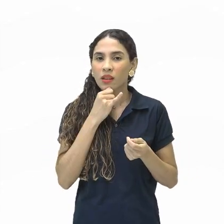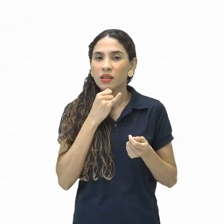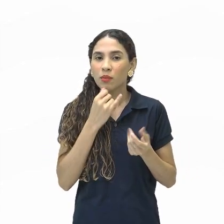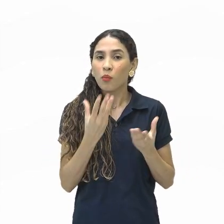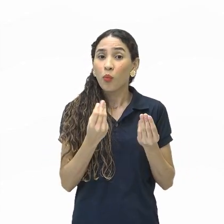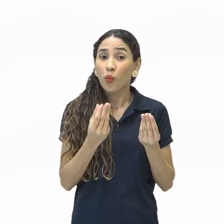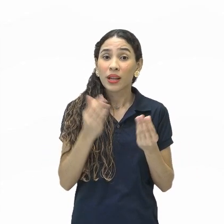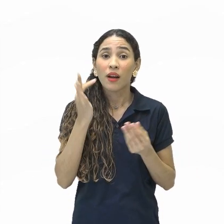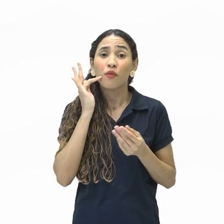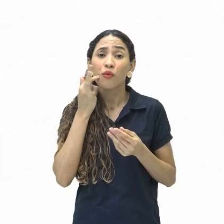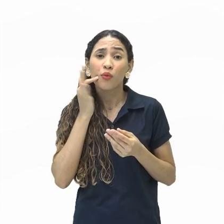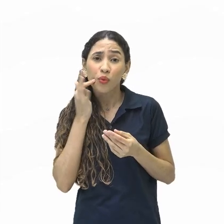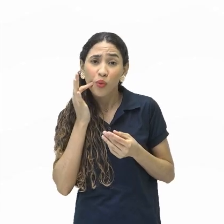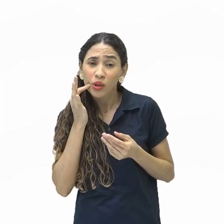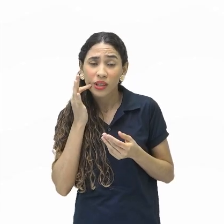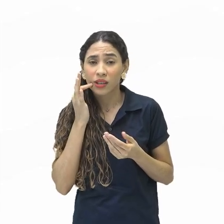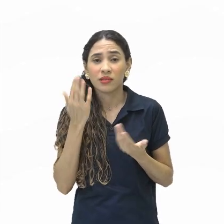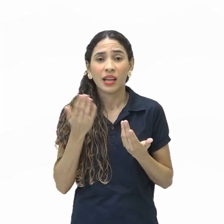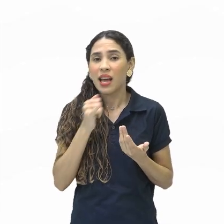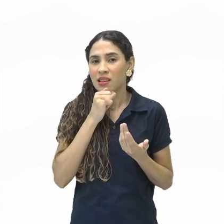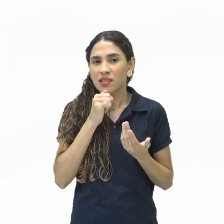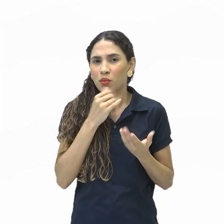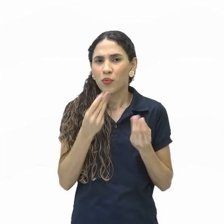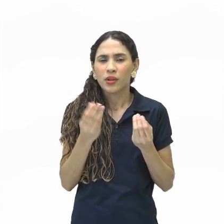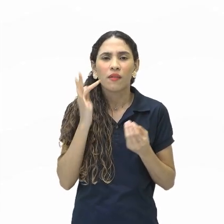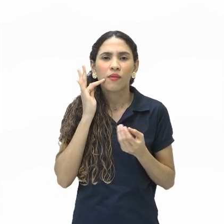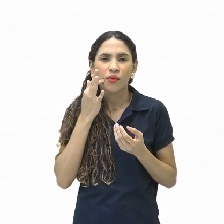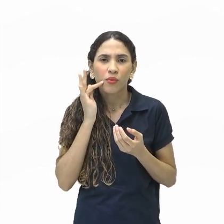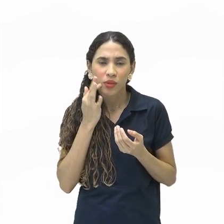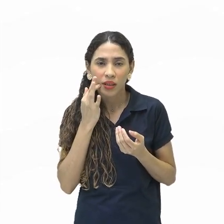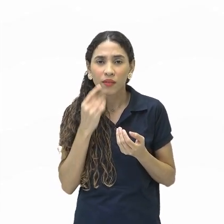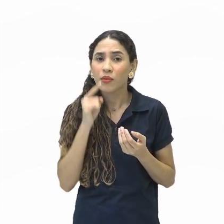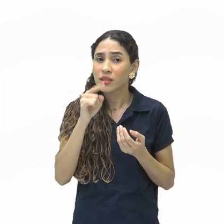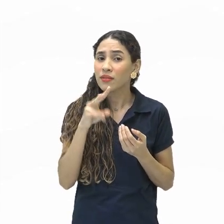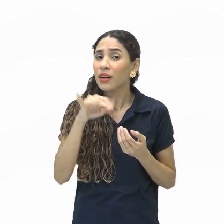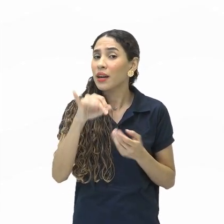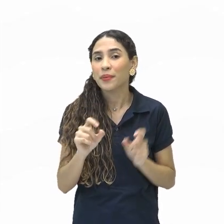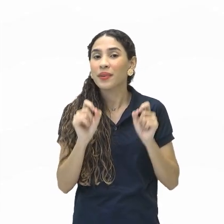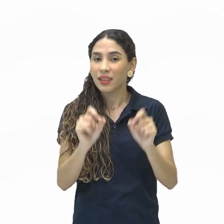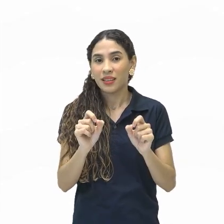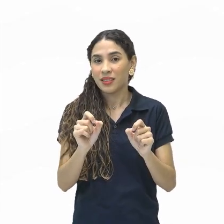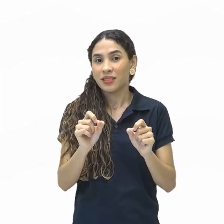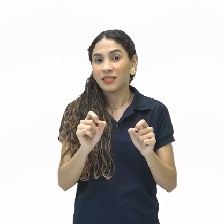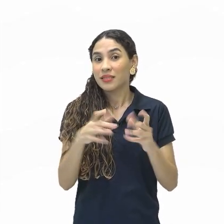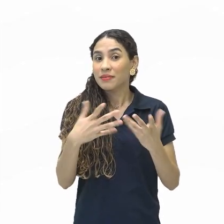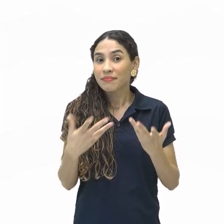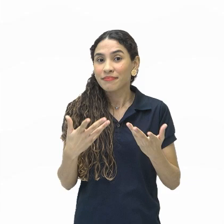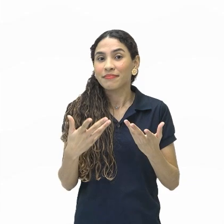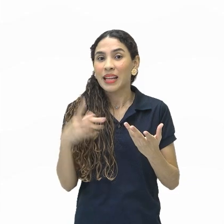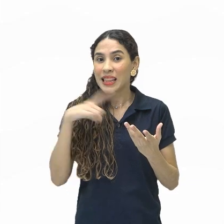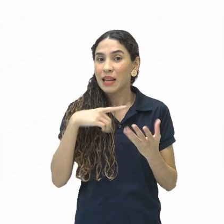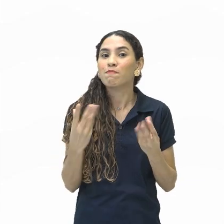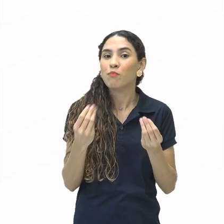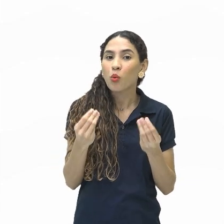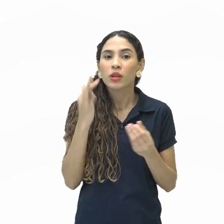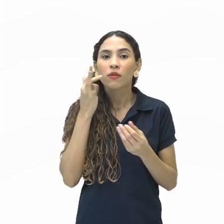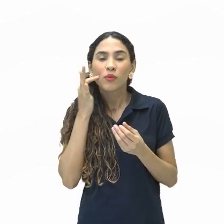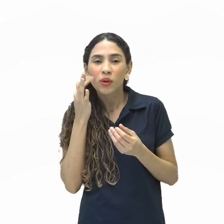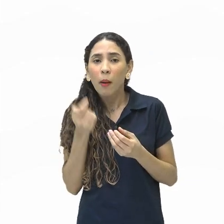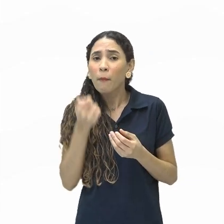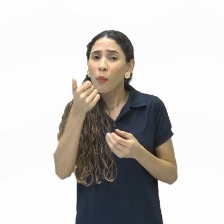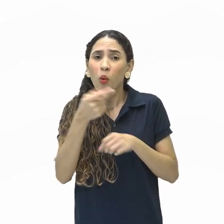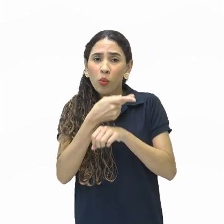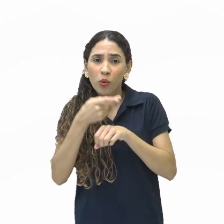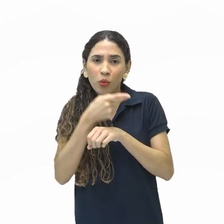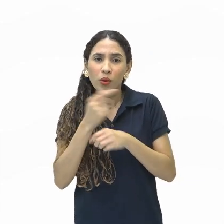muita fruta, vamos dizer assim, muito abacate, né? Você vai o quê? Então, se tem muito abacate, pouca procura para